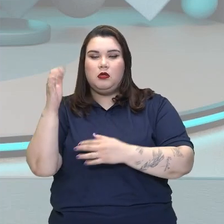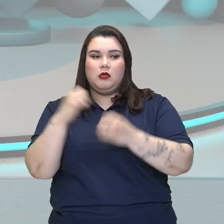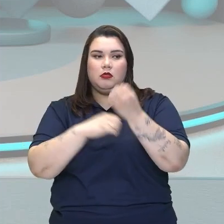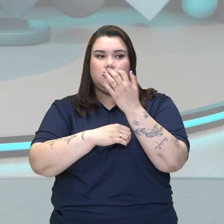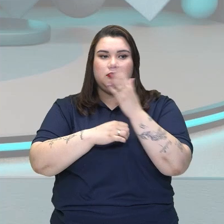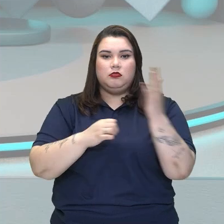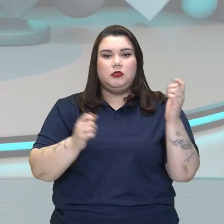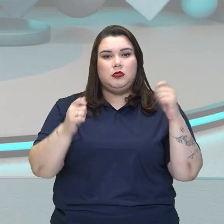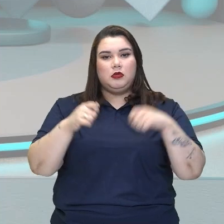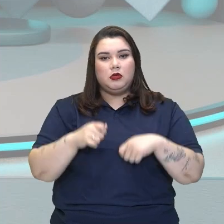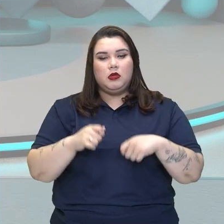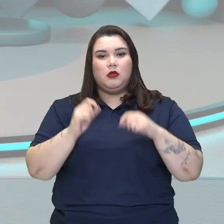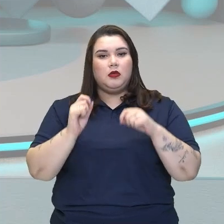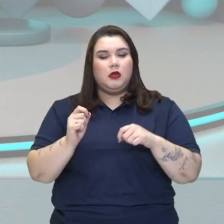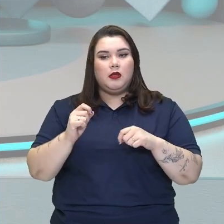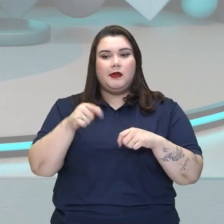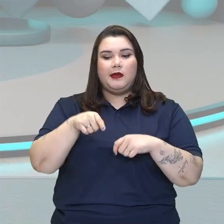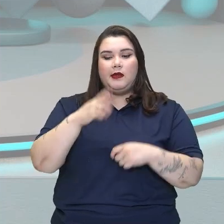aí as plataformas para